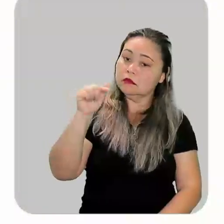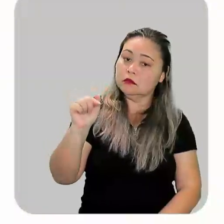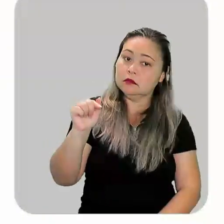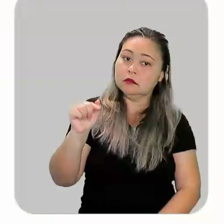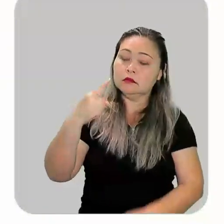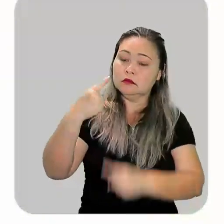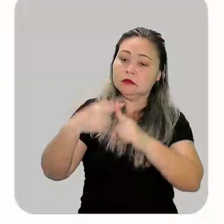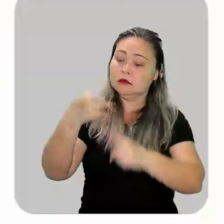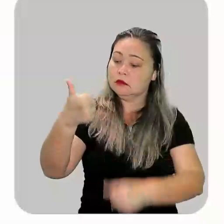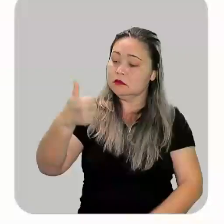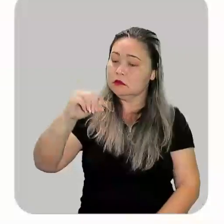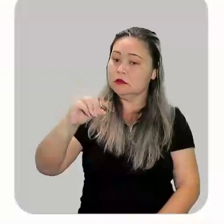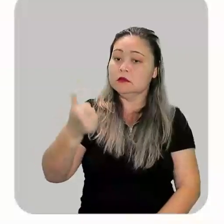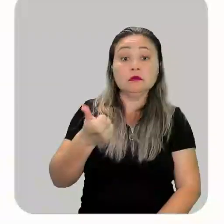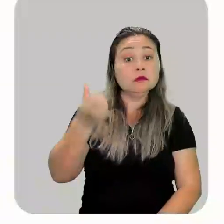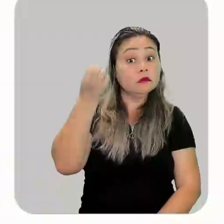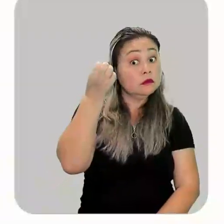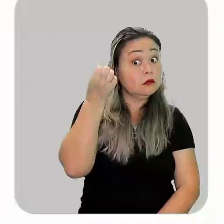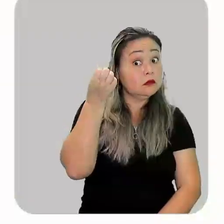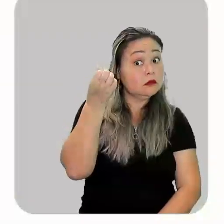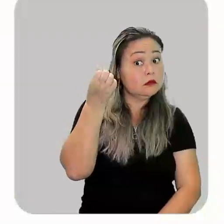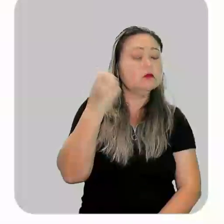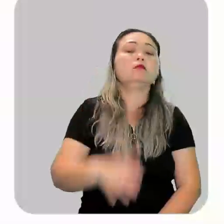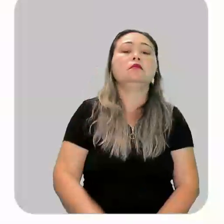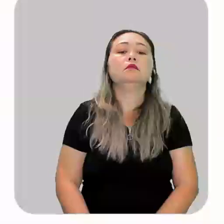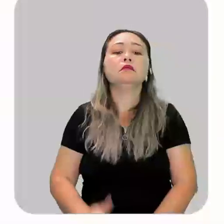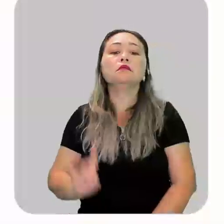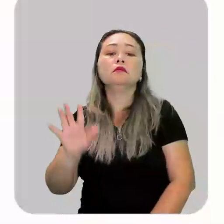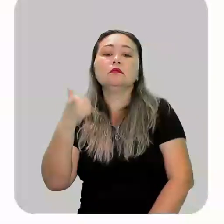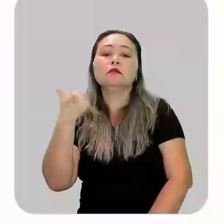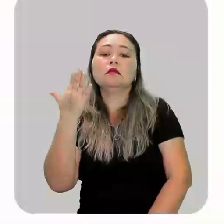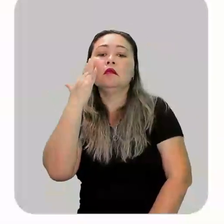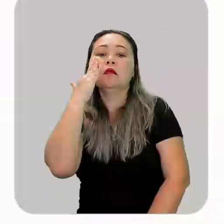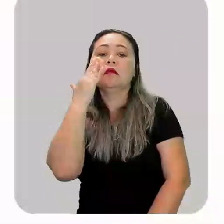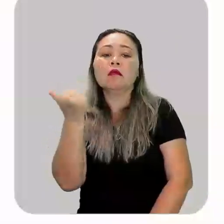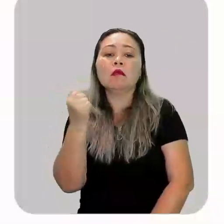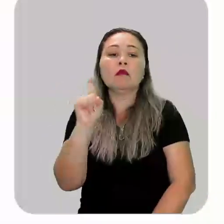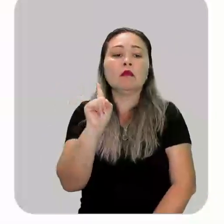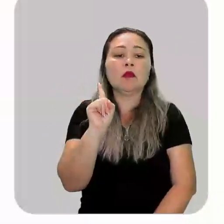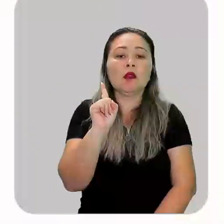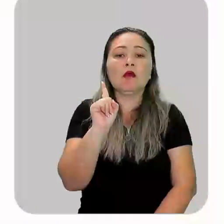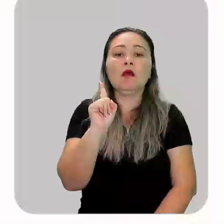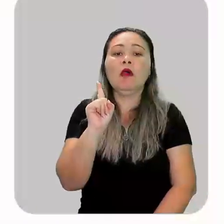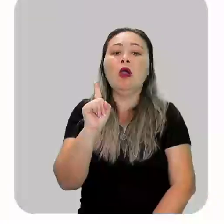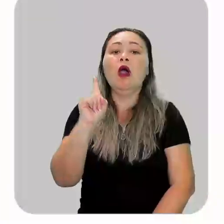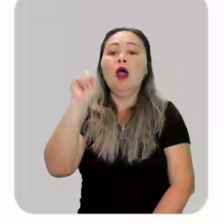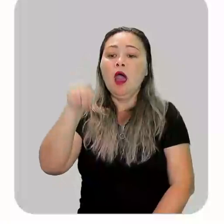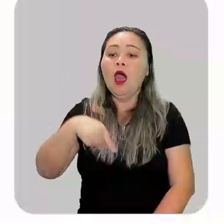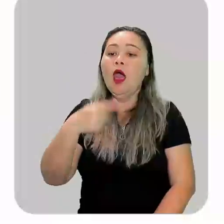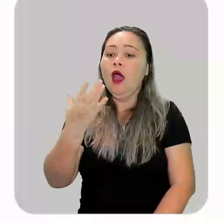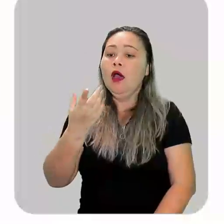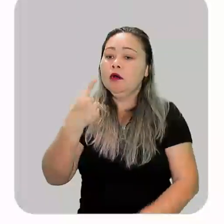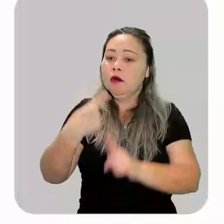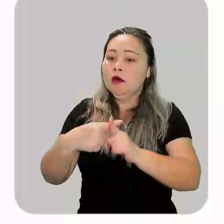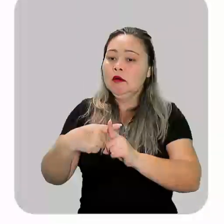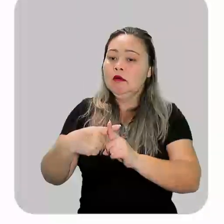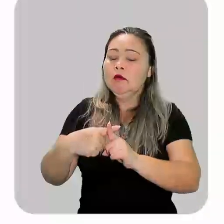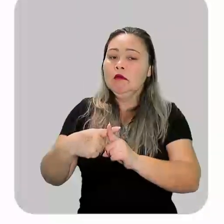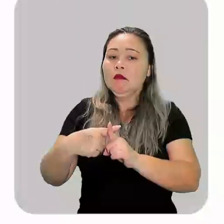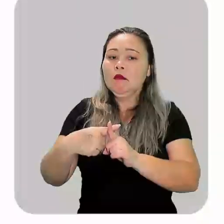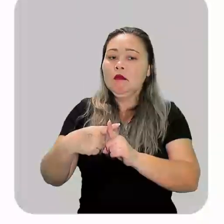6,7 vezes 10 na 6, né? Potência. Então a gente já sabe que é um expoente positivo, né?